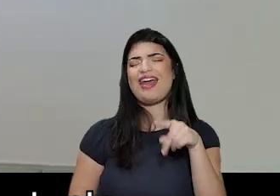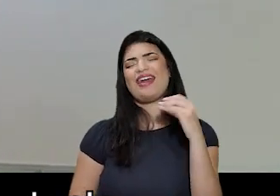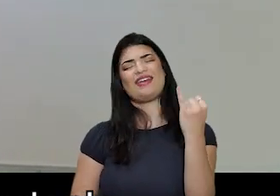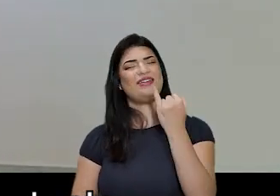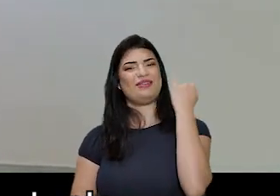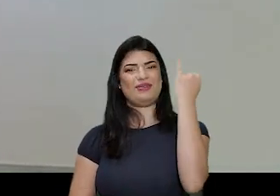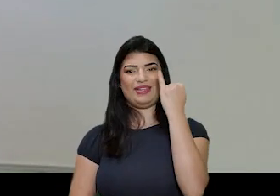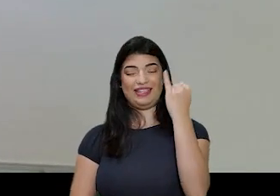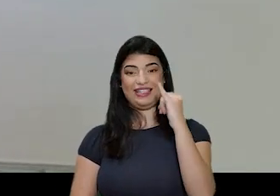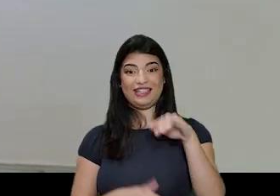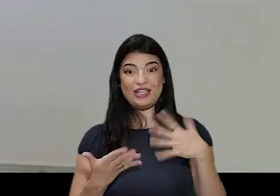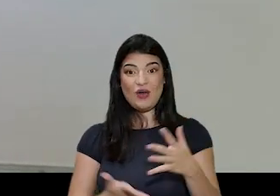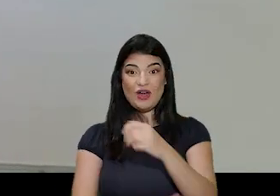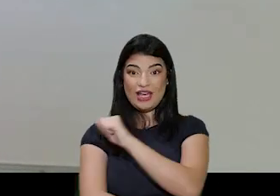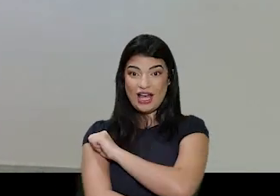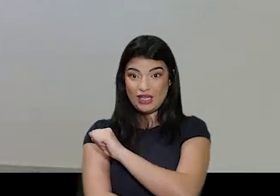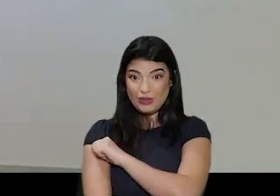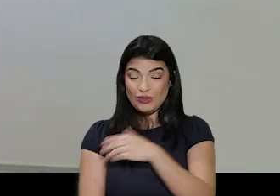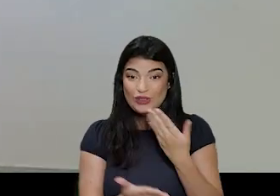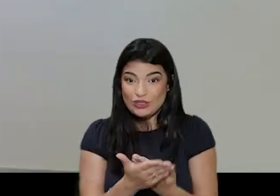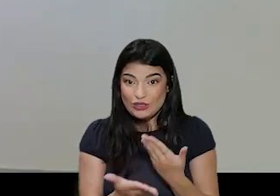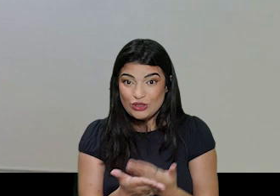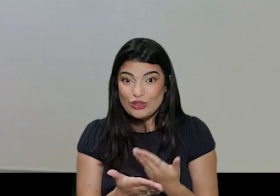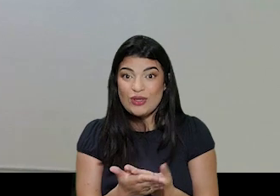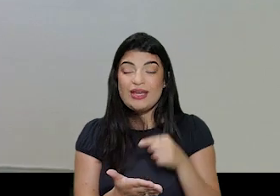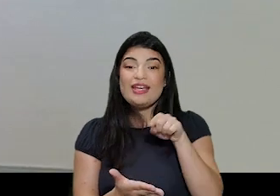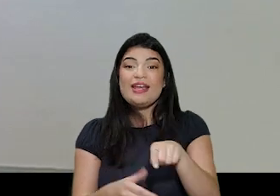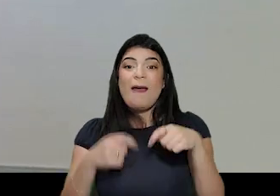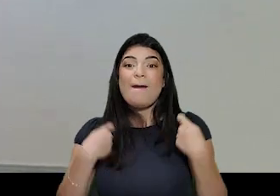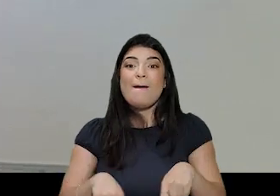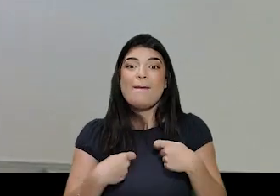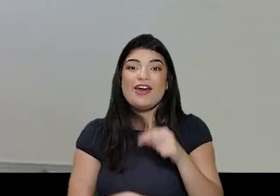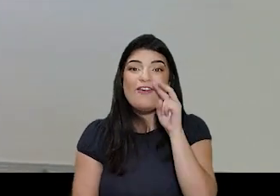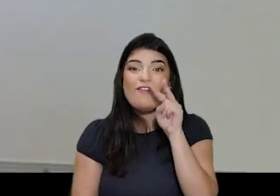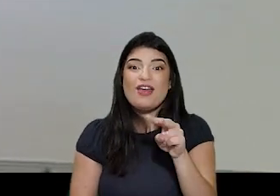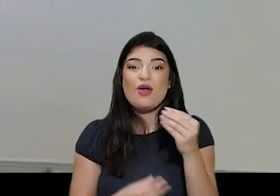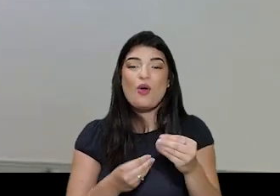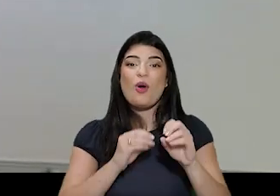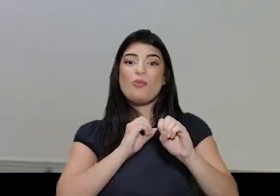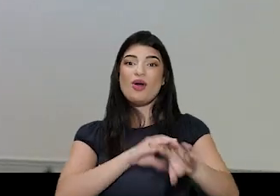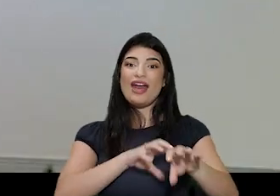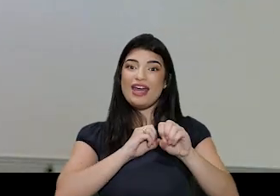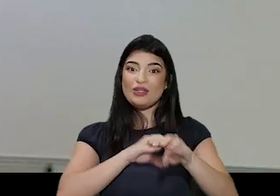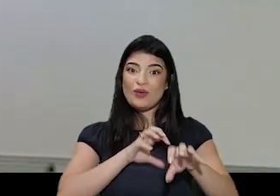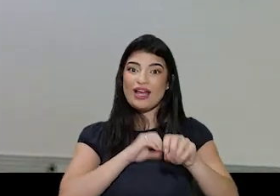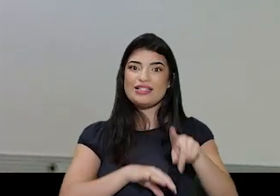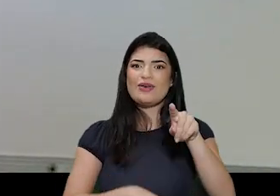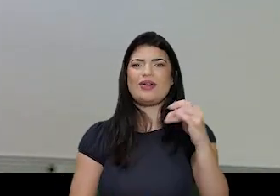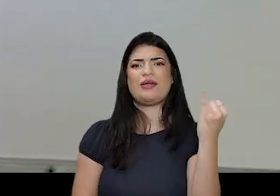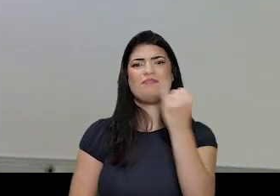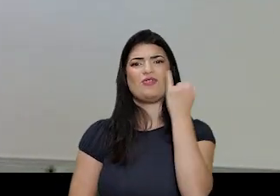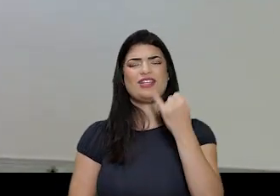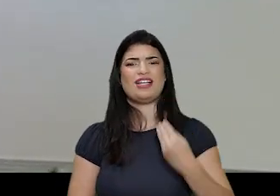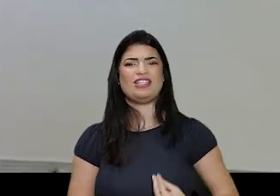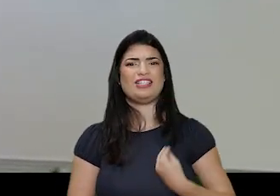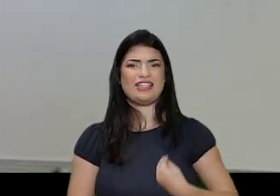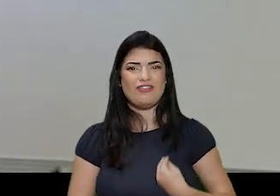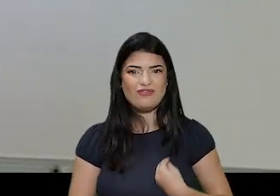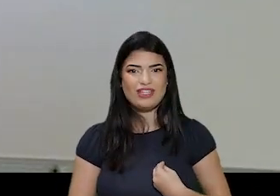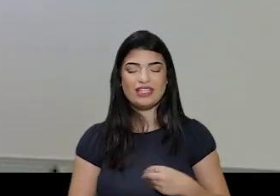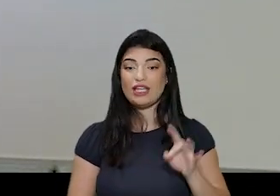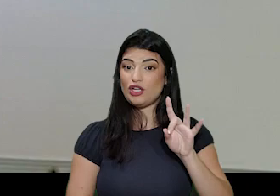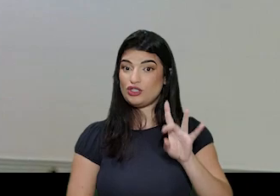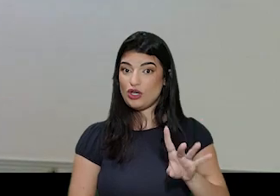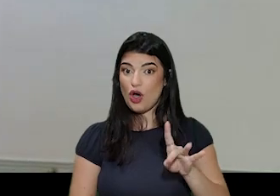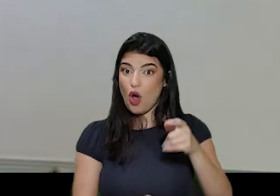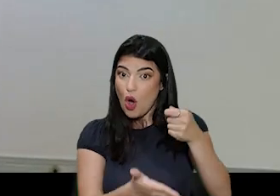muito importante. Então o papel do estudante como protagonista e vendo a educação como algo importante na vida